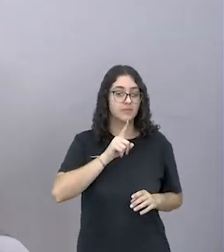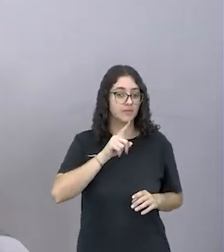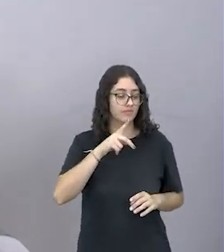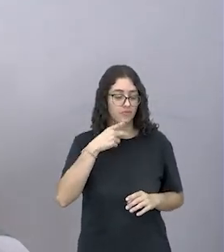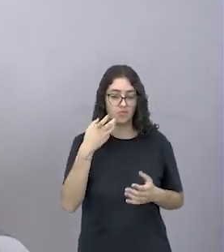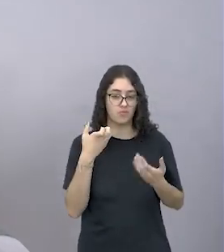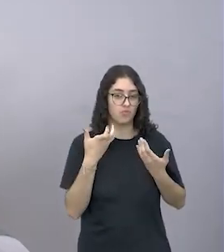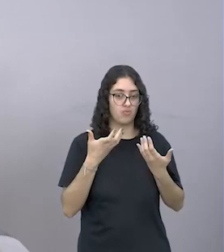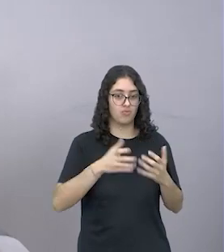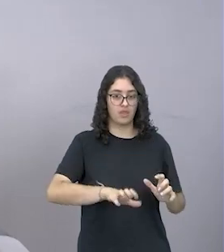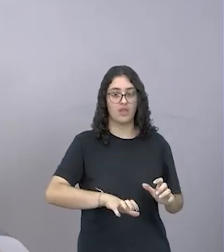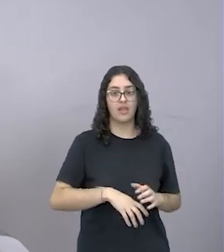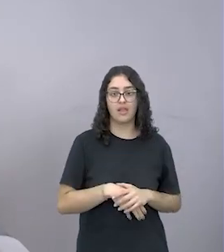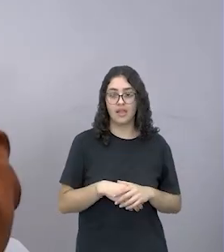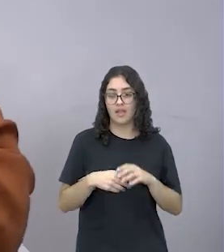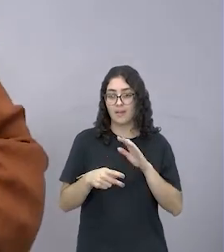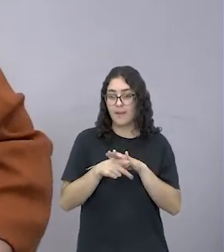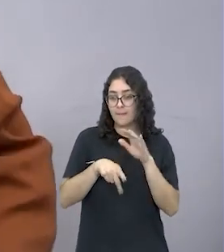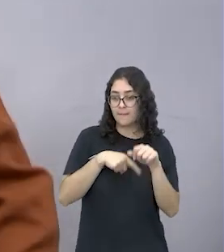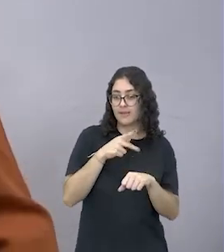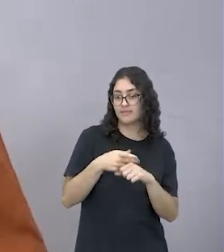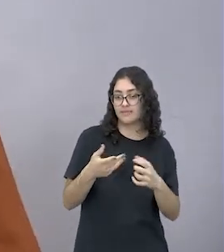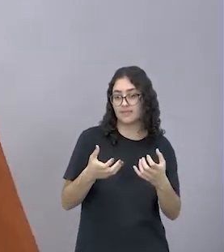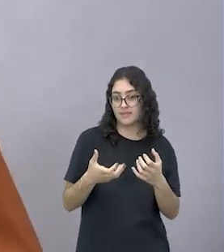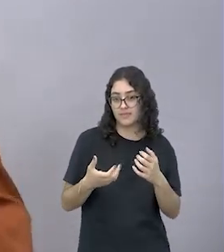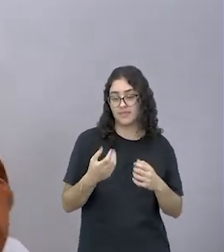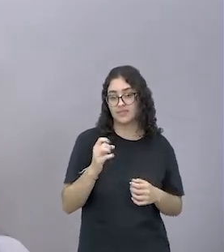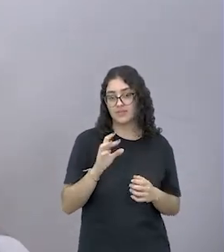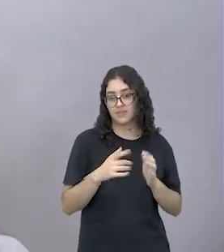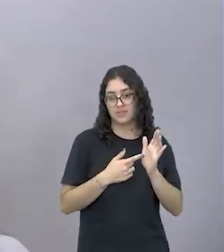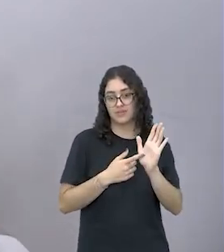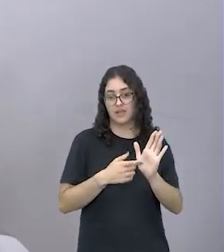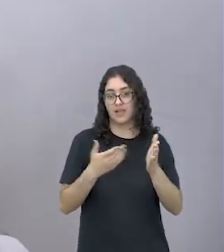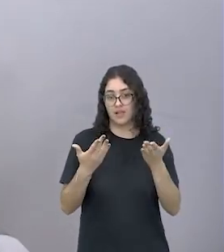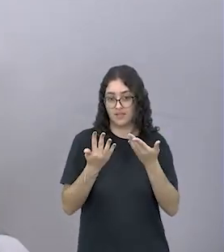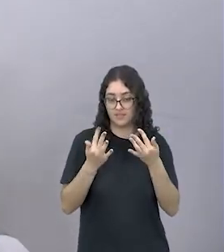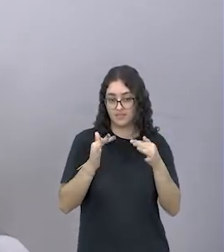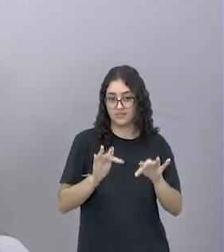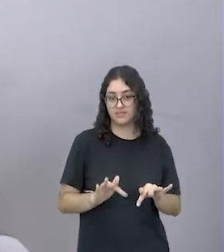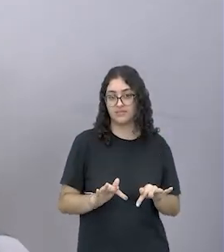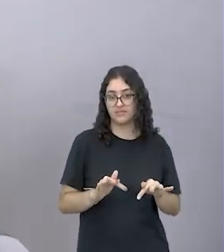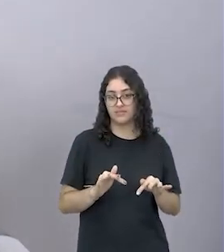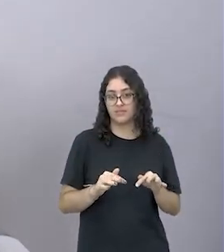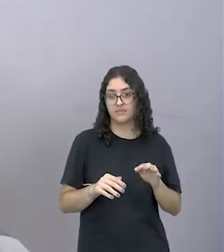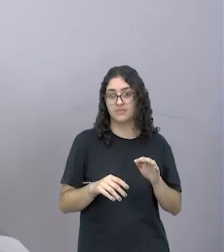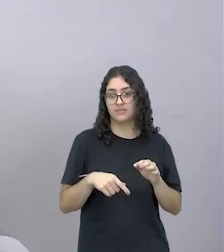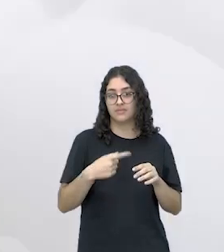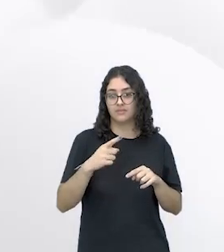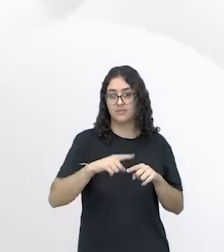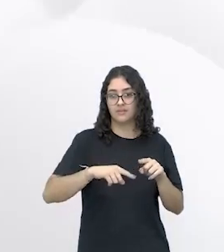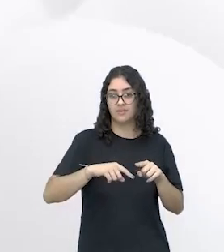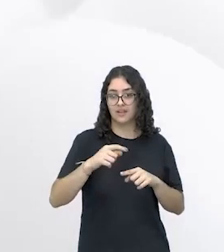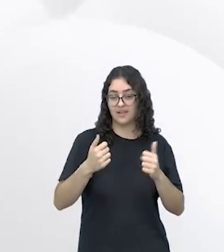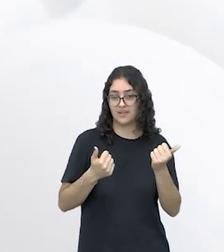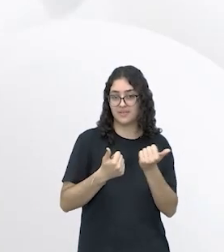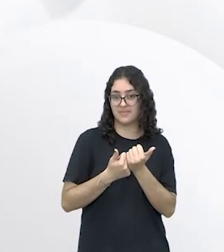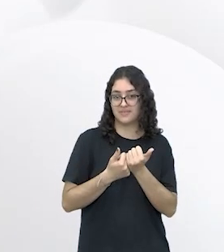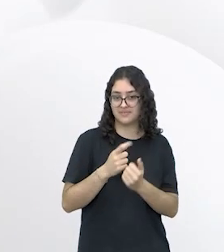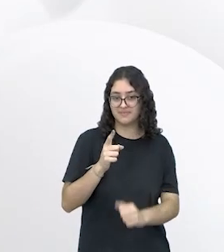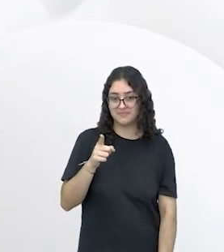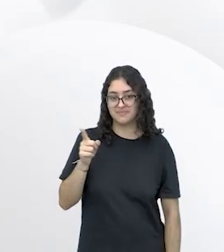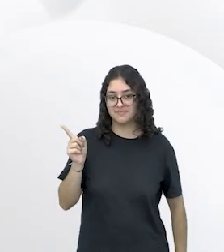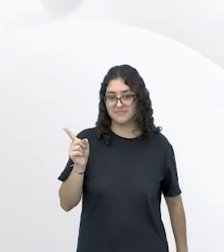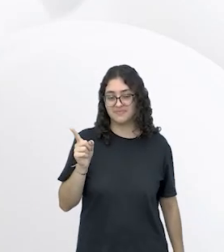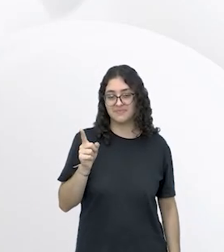isso também, e já é um exemplo para os outros países também. É isso mesmo. Então, nós vamos encerrando, vamos falar um pouquinho do material de apoio,